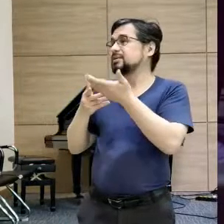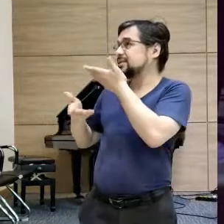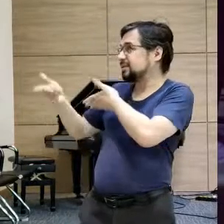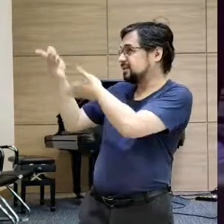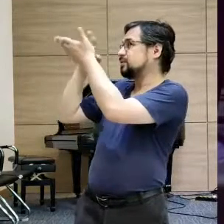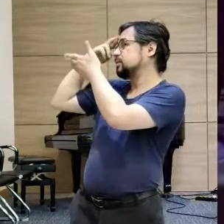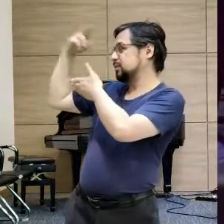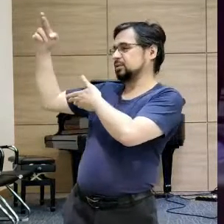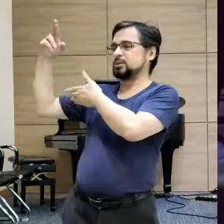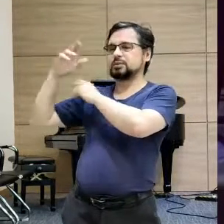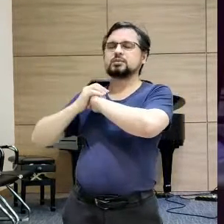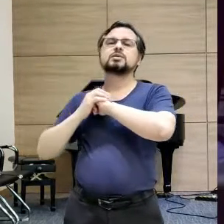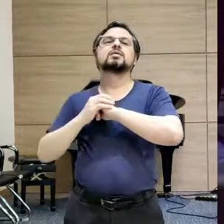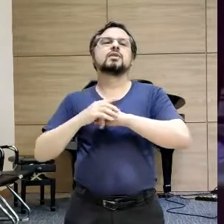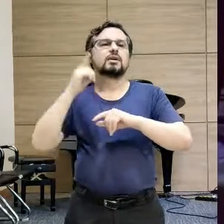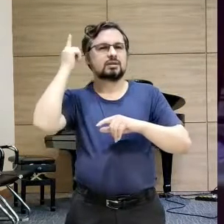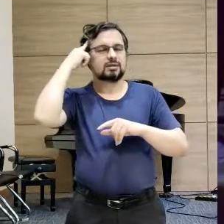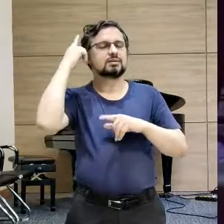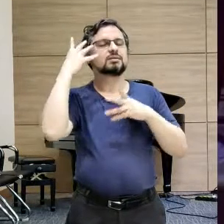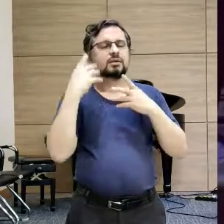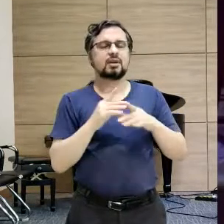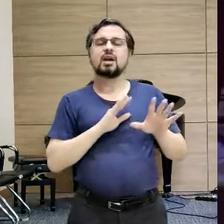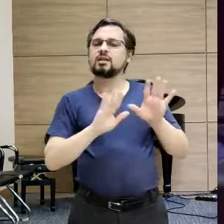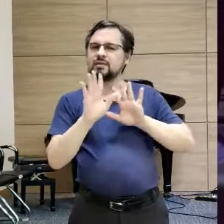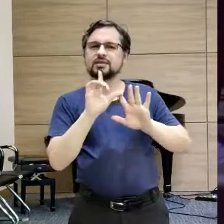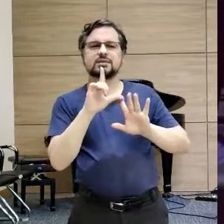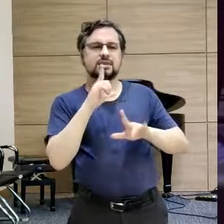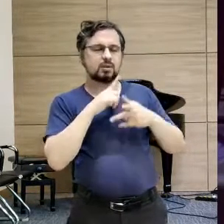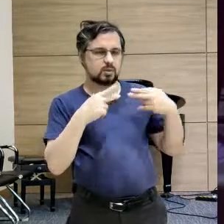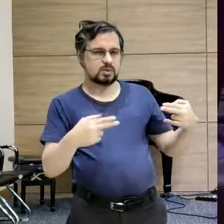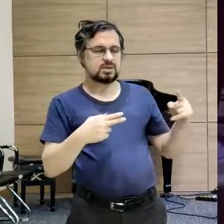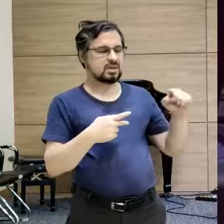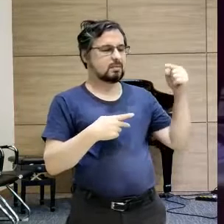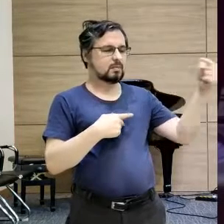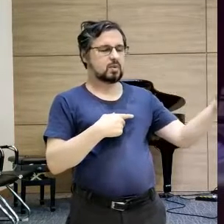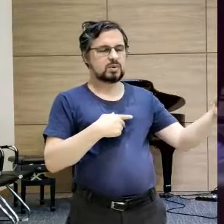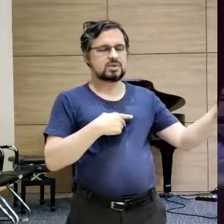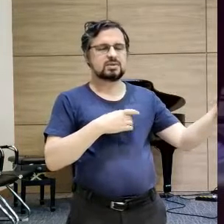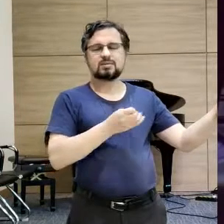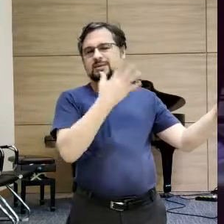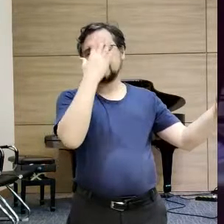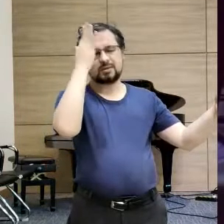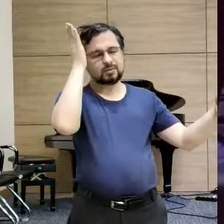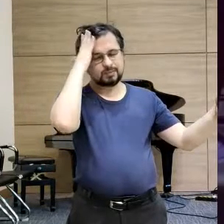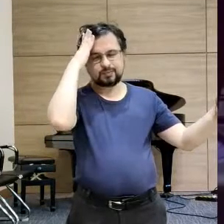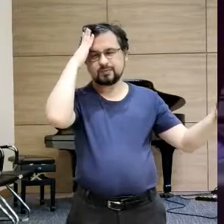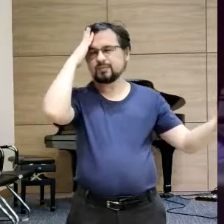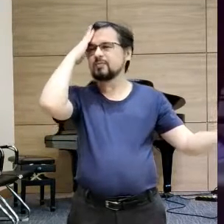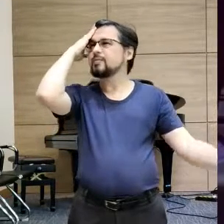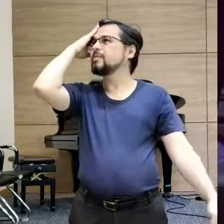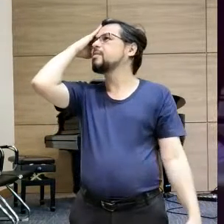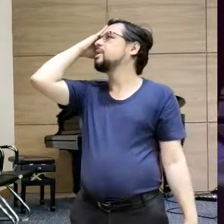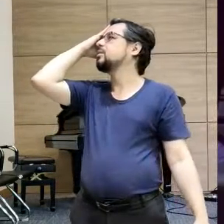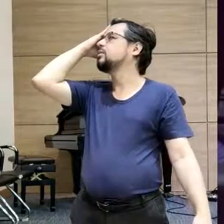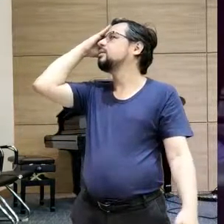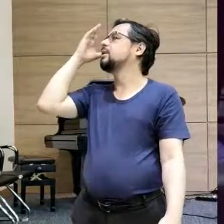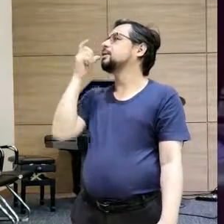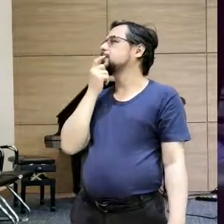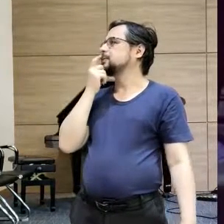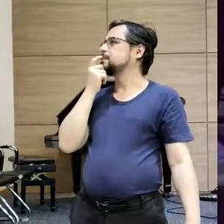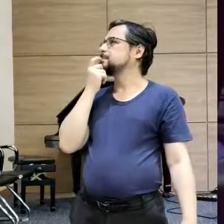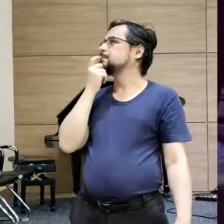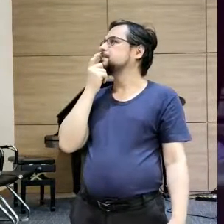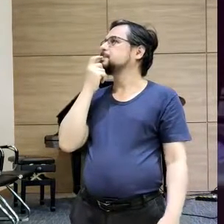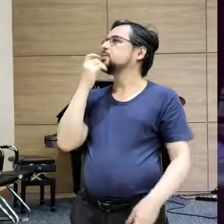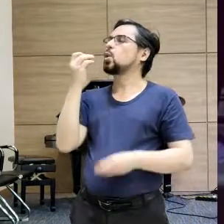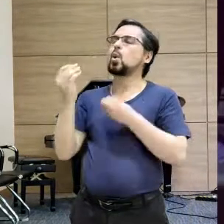vai concordar que às vezes existem coisas na nossa vida que depois que aconteceu, a gente fala, meu Deus, como